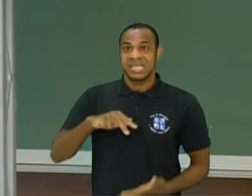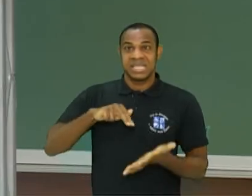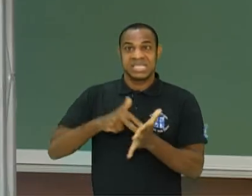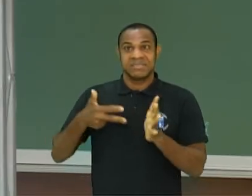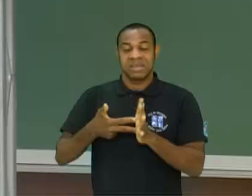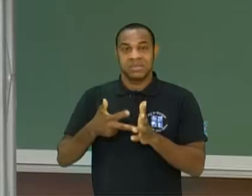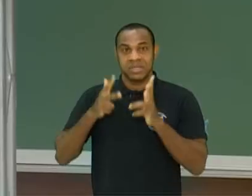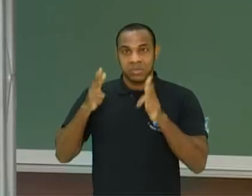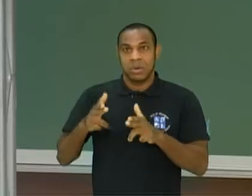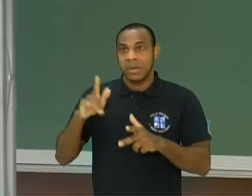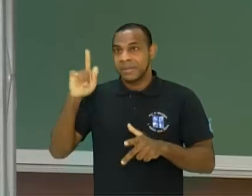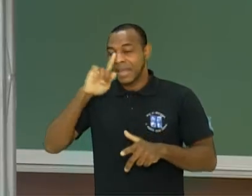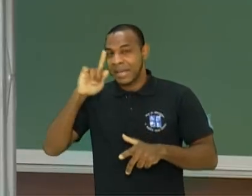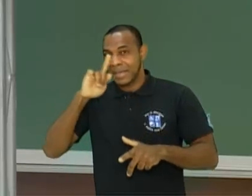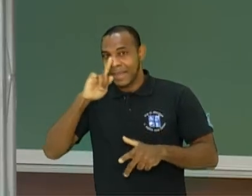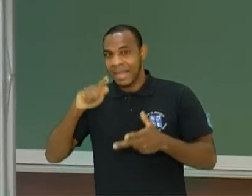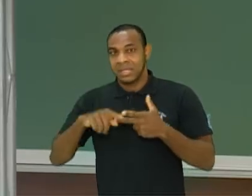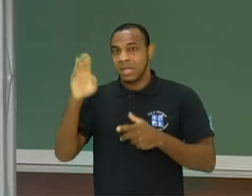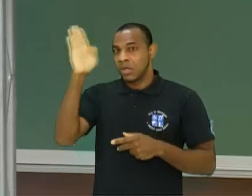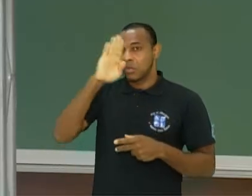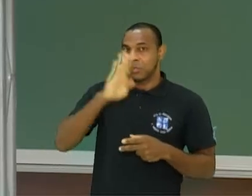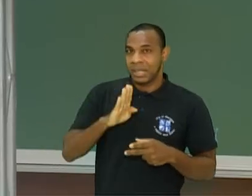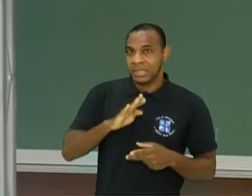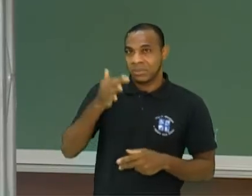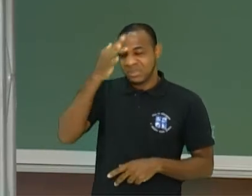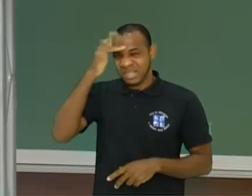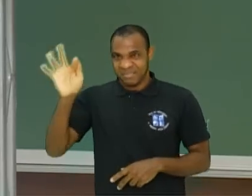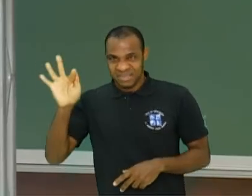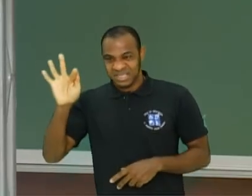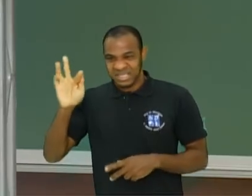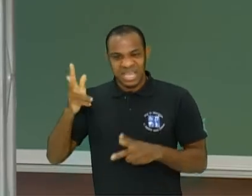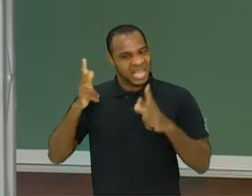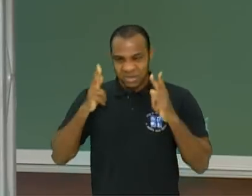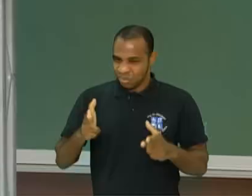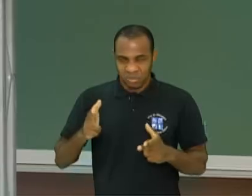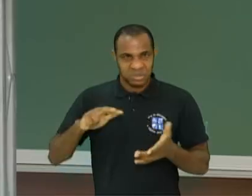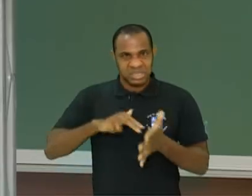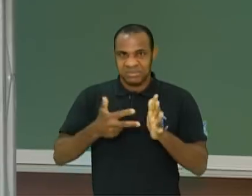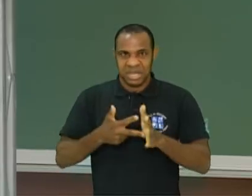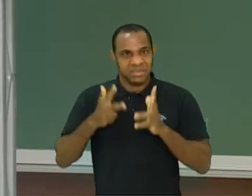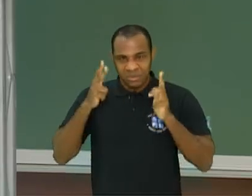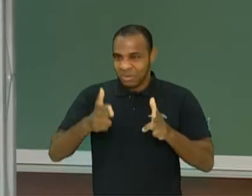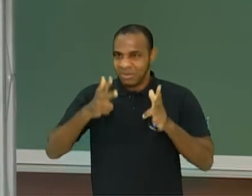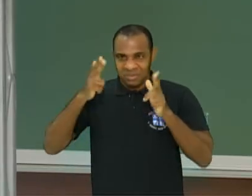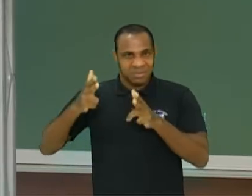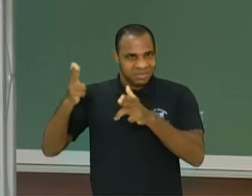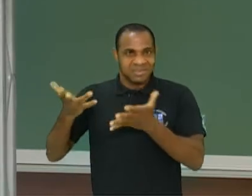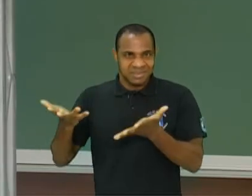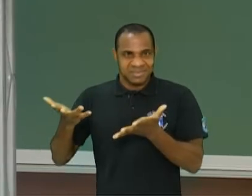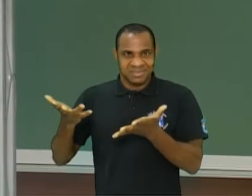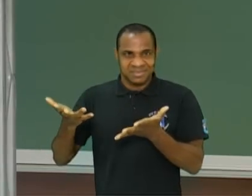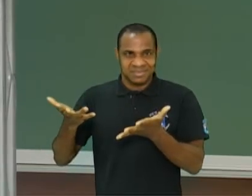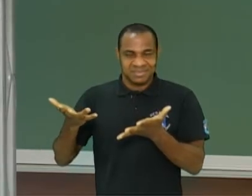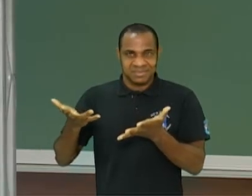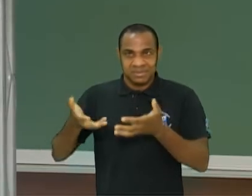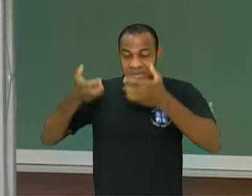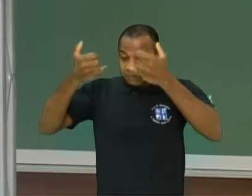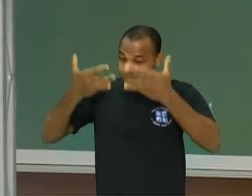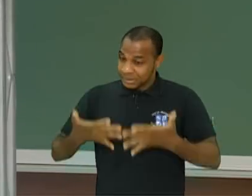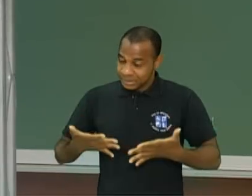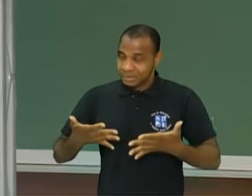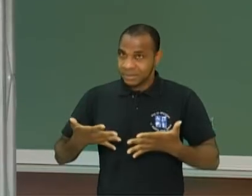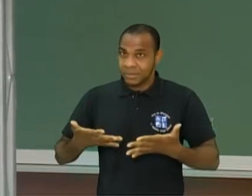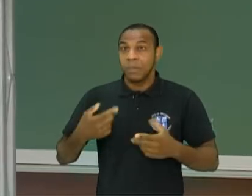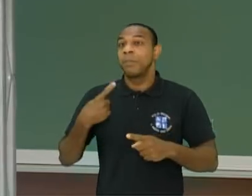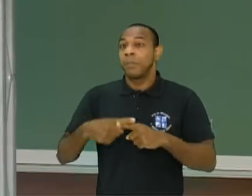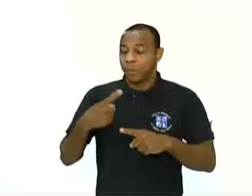significado na Grécia, no Brasil e na França? Você vai responder se sim ou não e depois vai explicar. Ok? Vou dar um